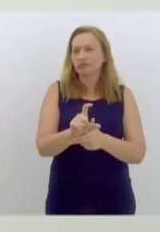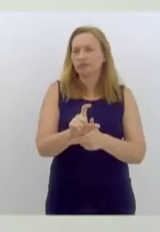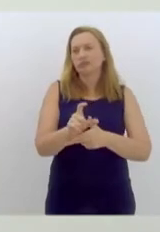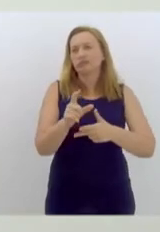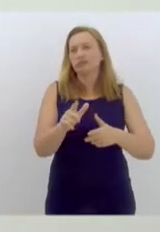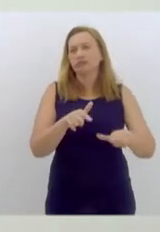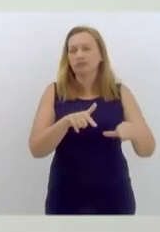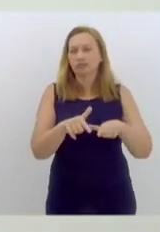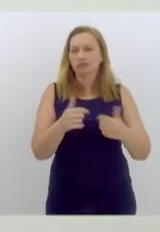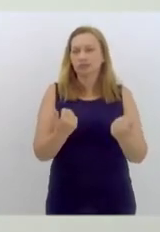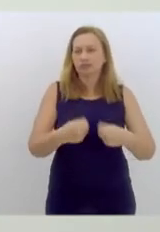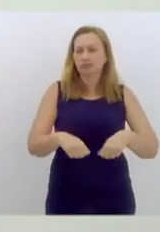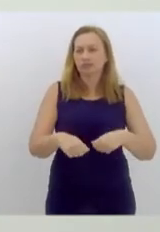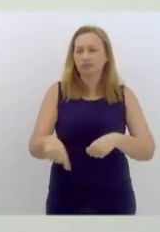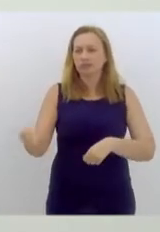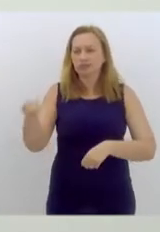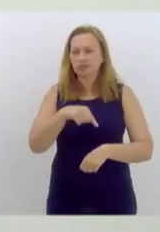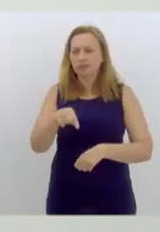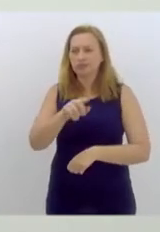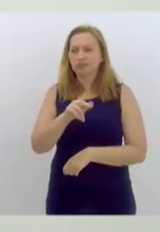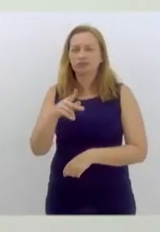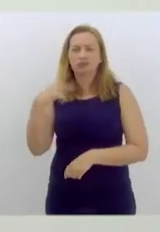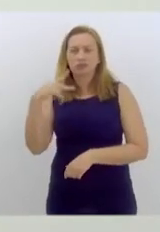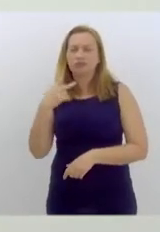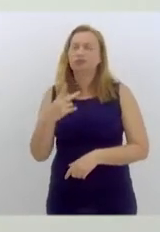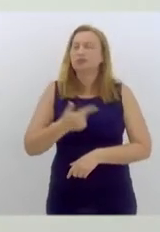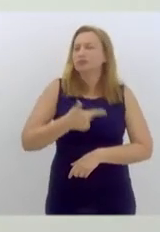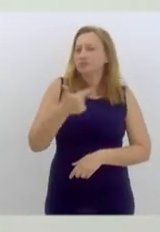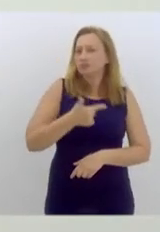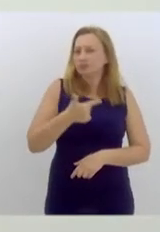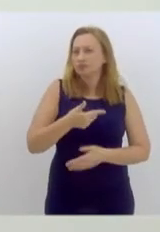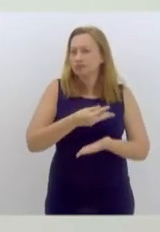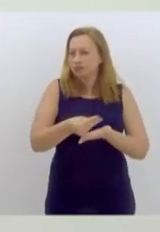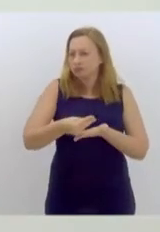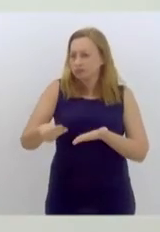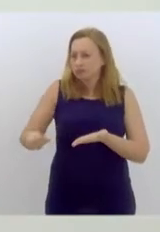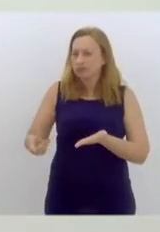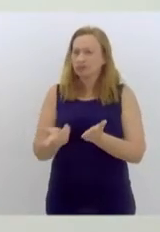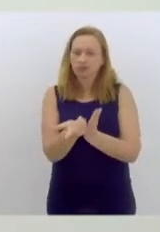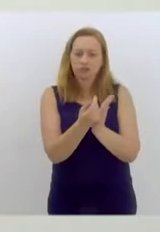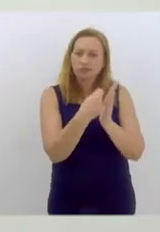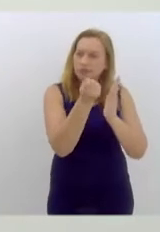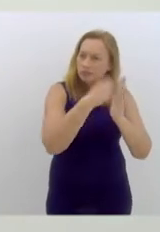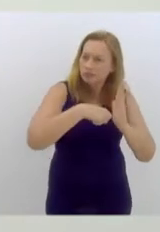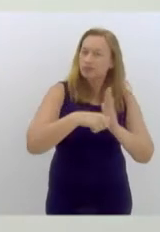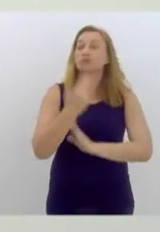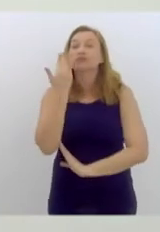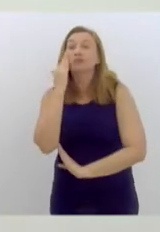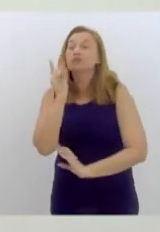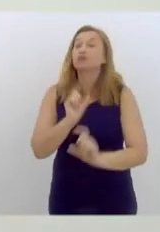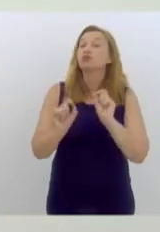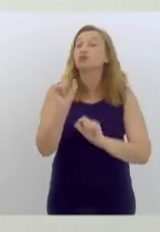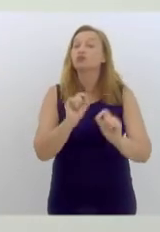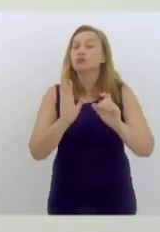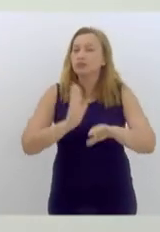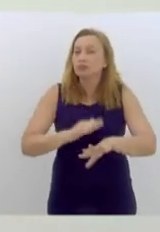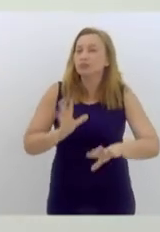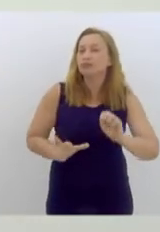pelo parlamento. Segundo, isso é uma questão, né, que envolve distribuição de tributos, e a gente entende que é mais